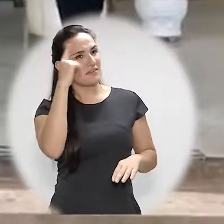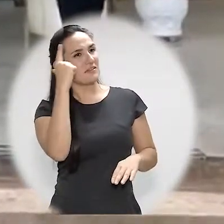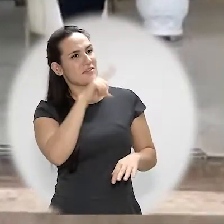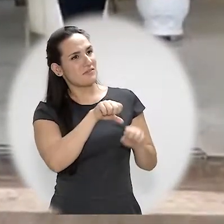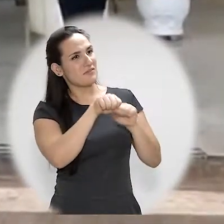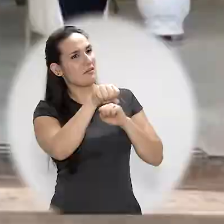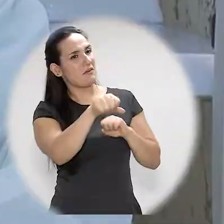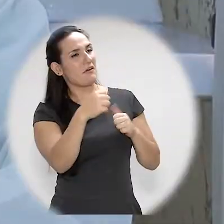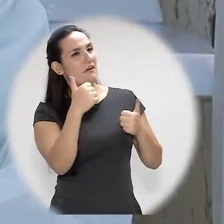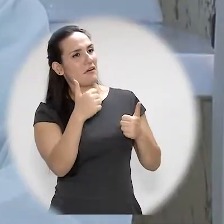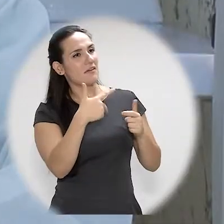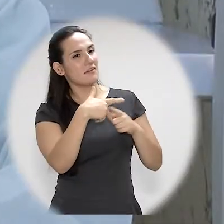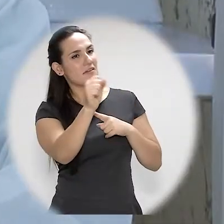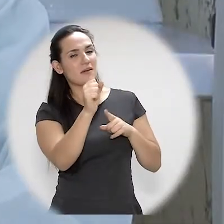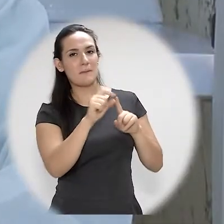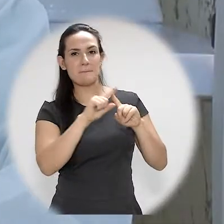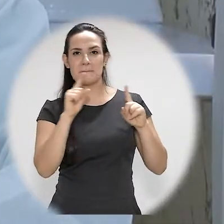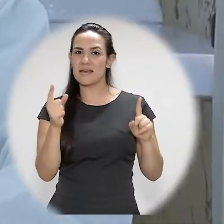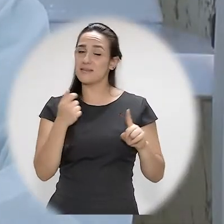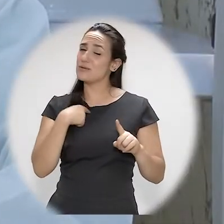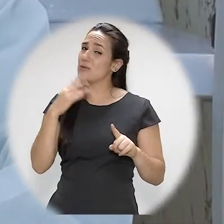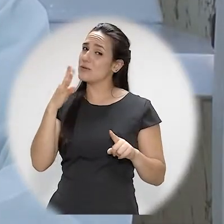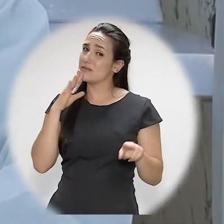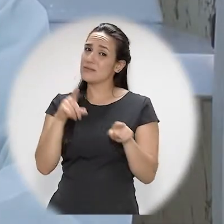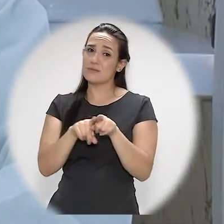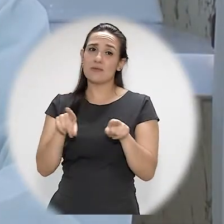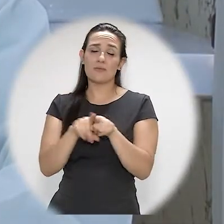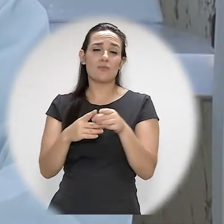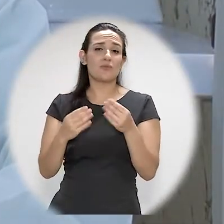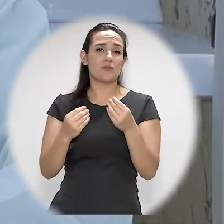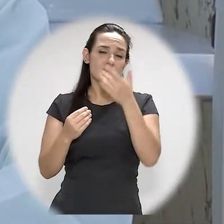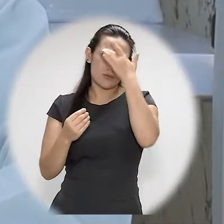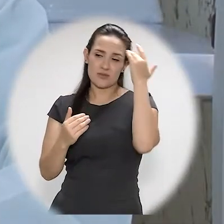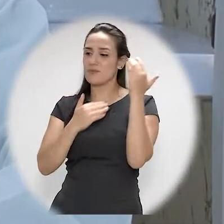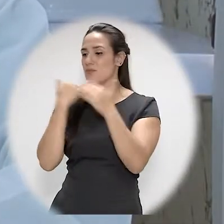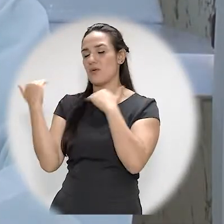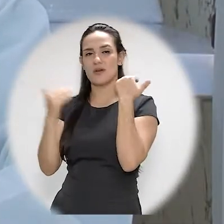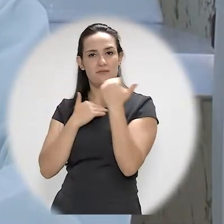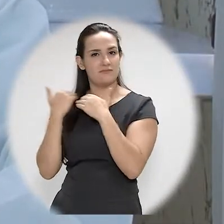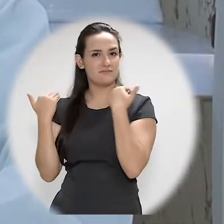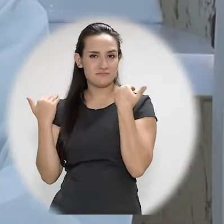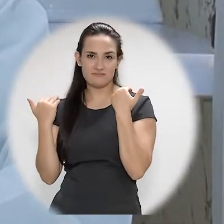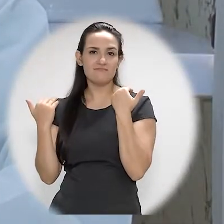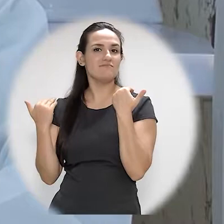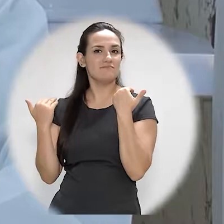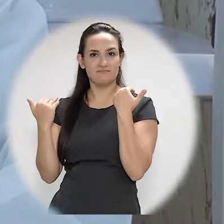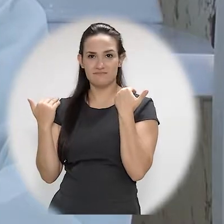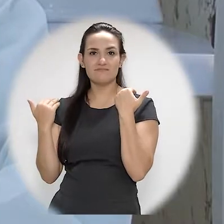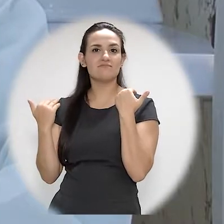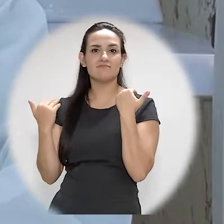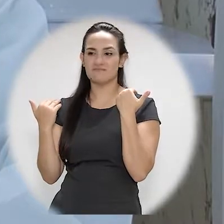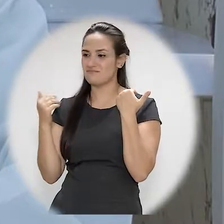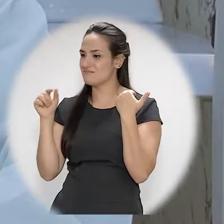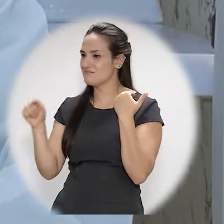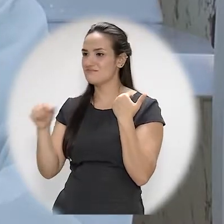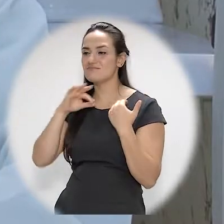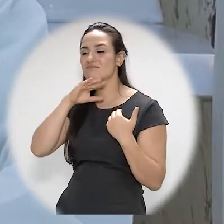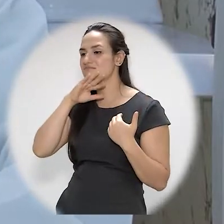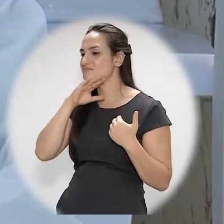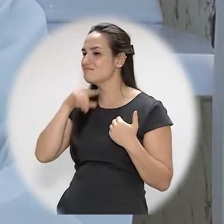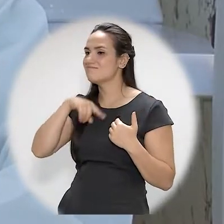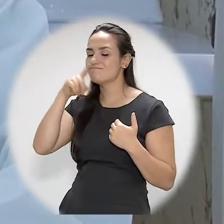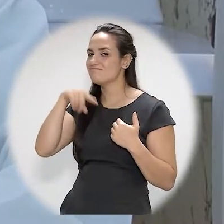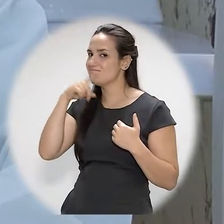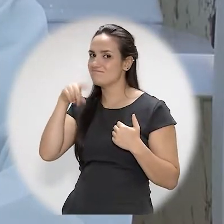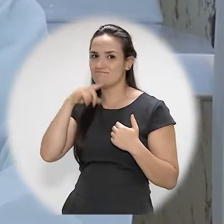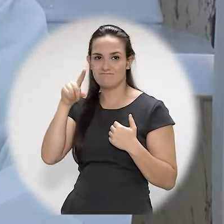do hospital. E por outro lado, as perdas, pessoas que nos procuraram e realmente estavam com um